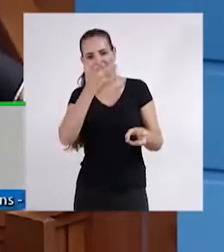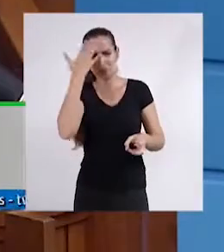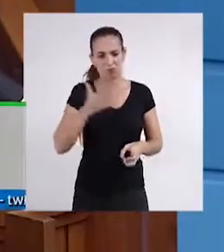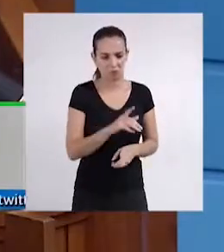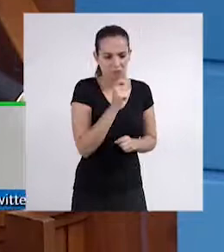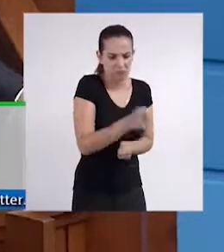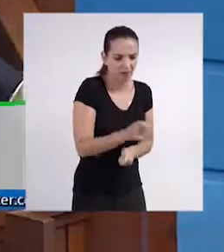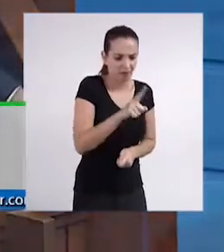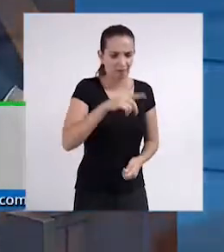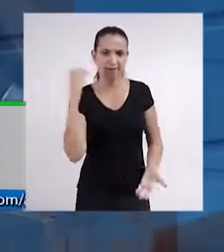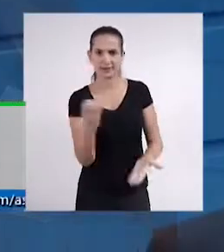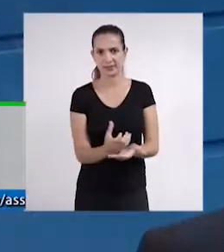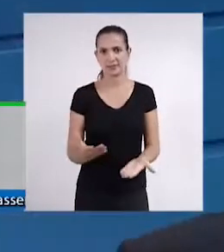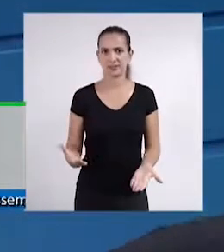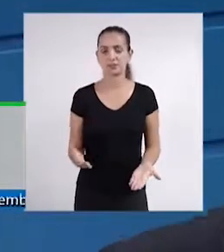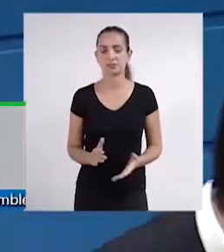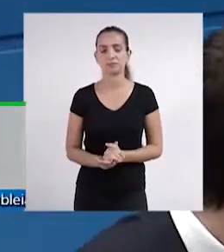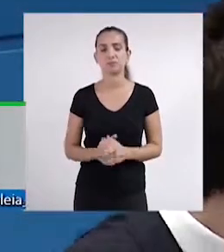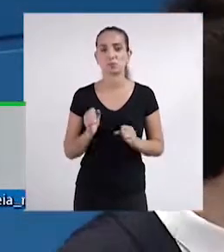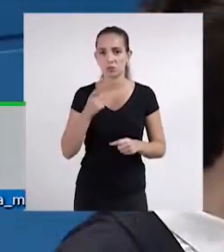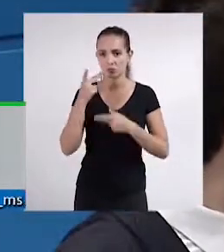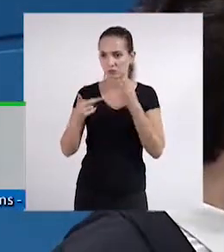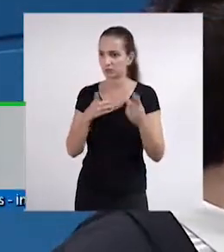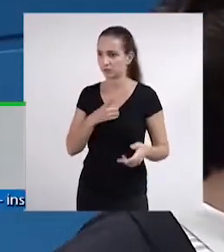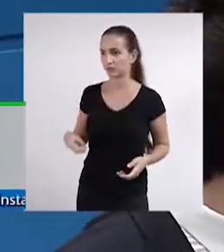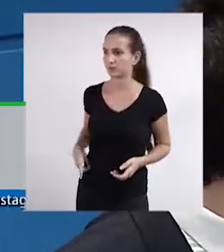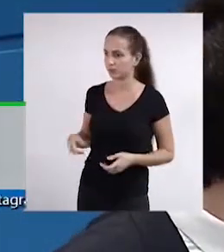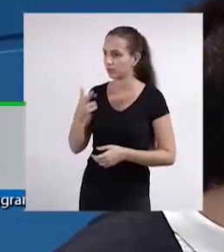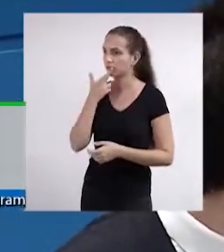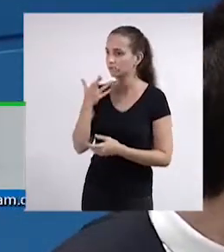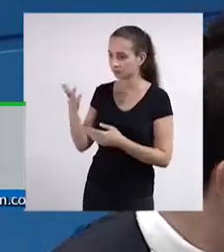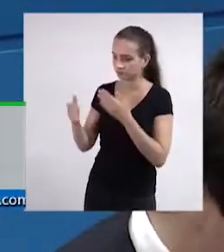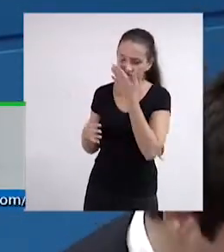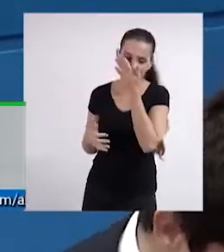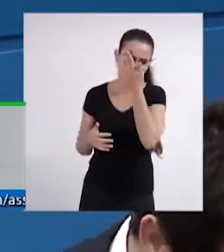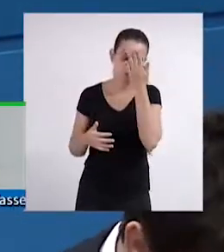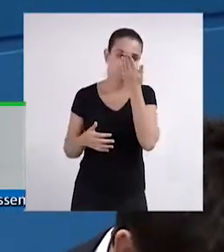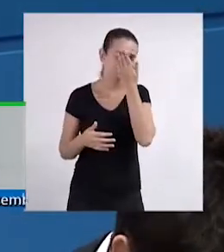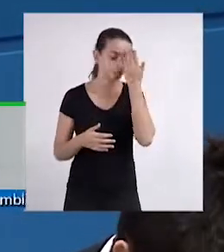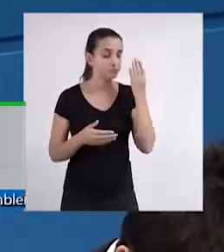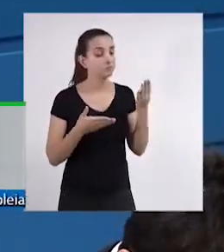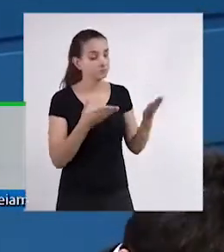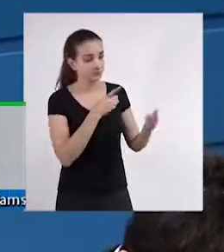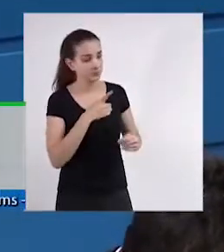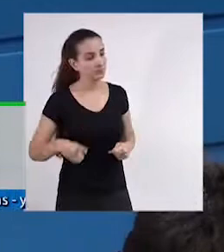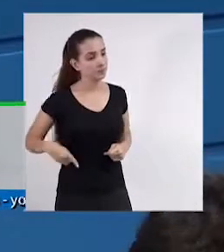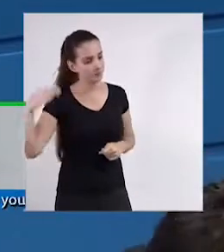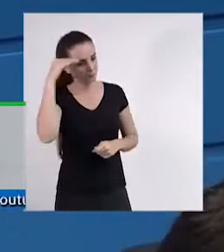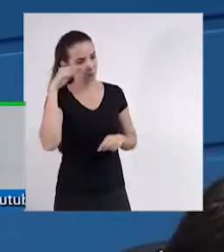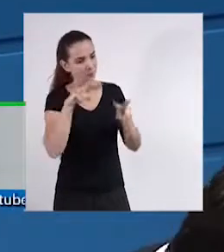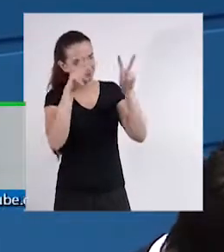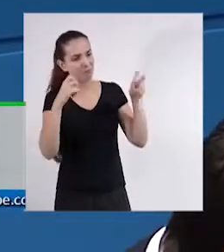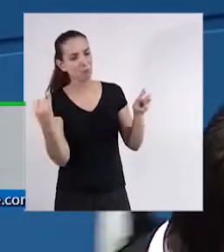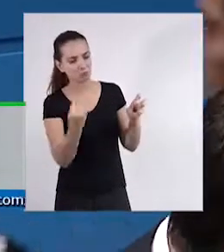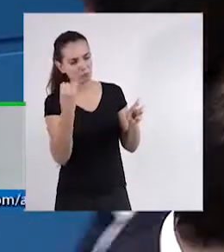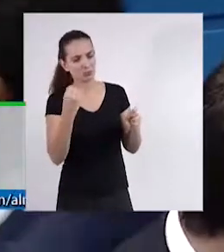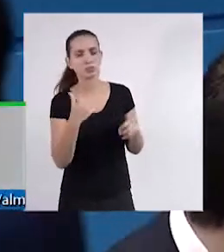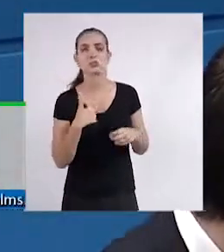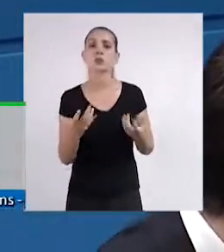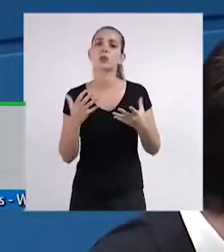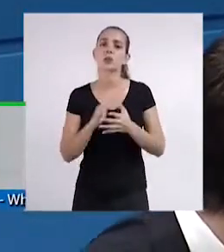Deputado Renato. Deputado Cabalmi, esse tema é muito importante. Eu quero aqui parabenizar o governo do